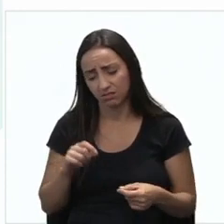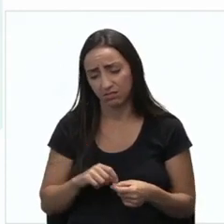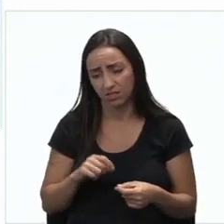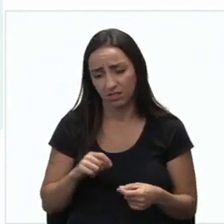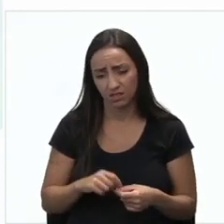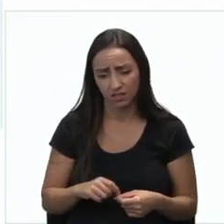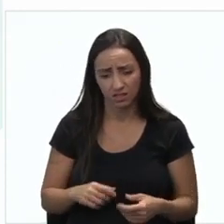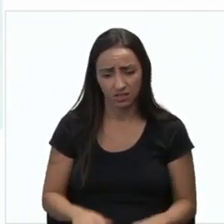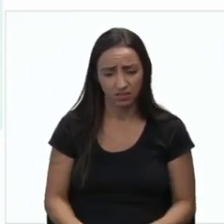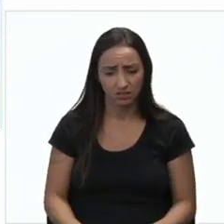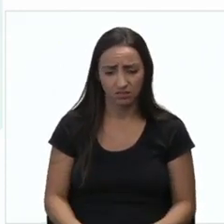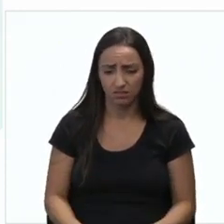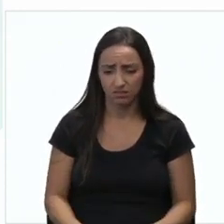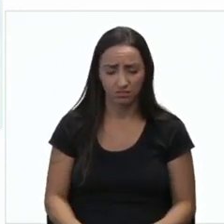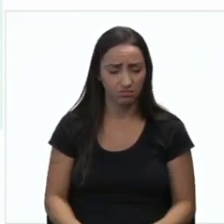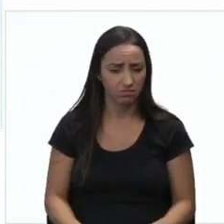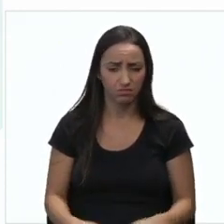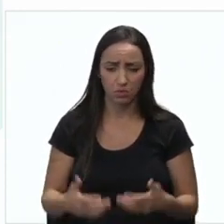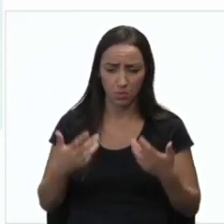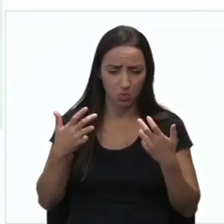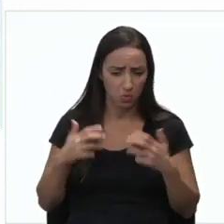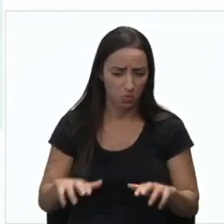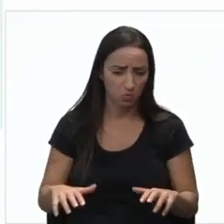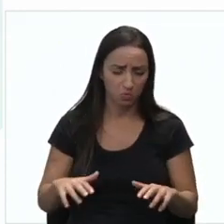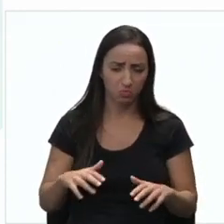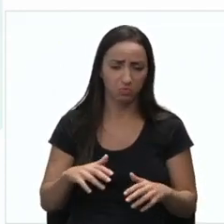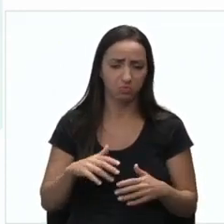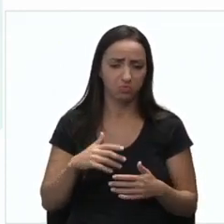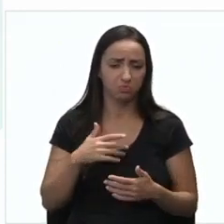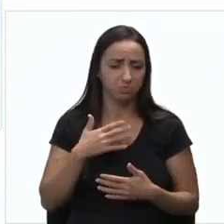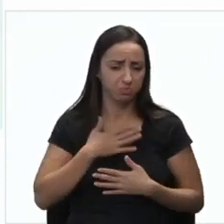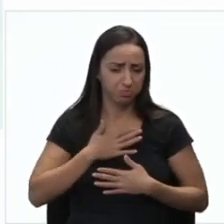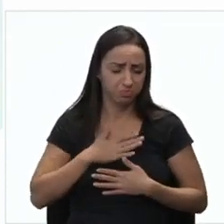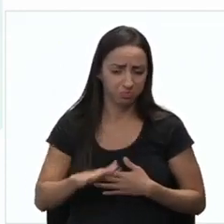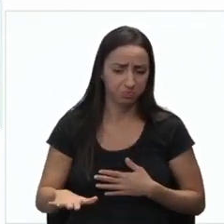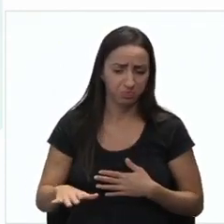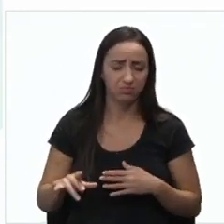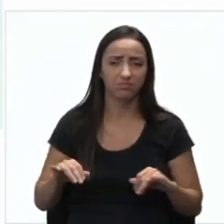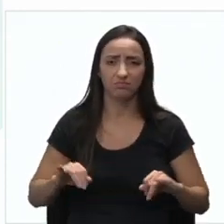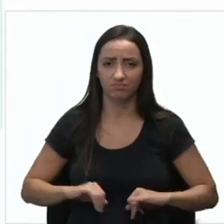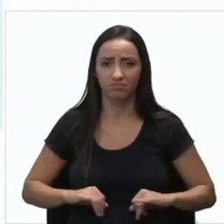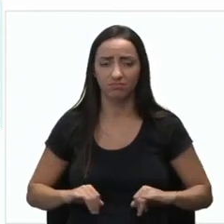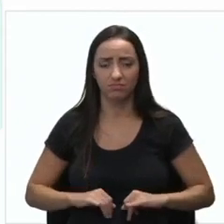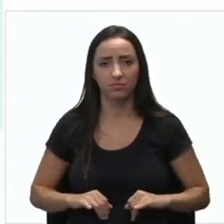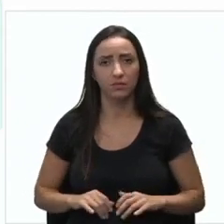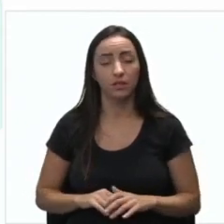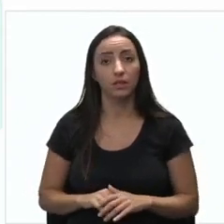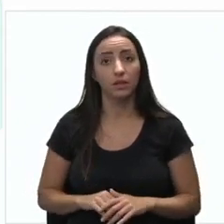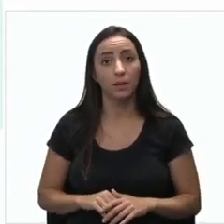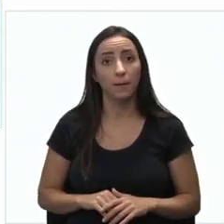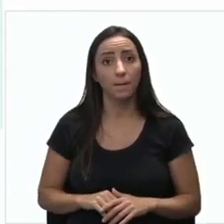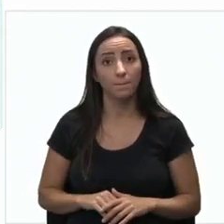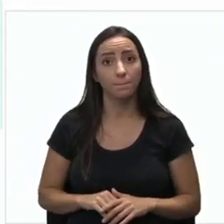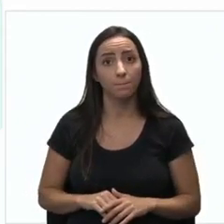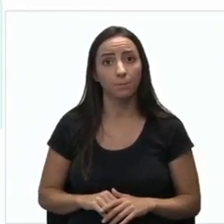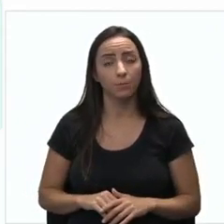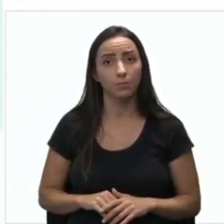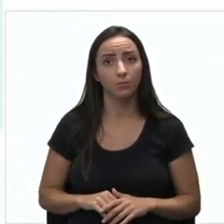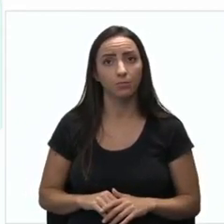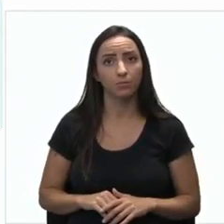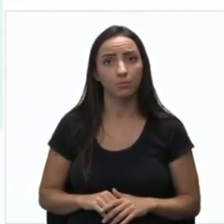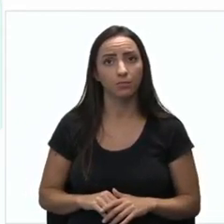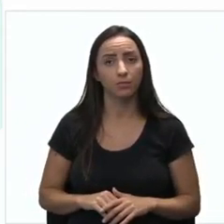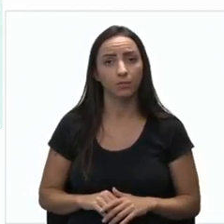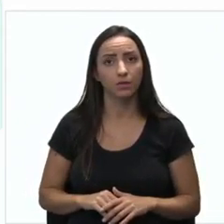sobrevivência totalmente desvinculado do prazer. Então, esse aqui está em sofrimento, né? E para esse aqui, né?